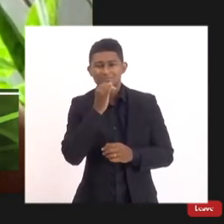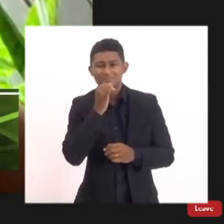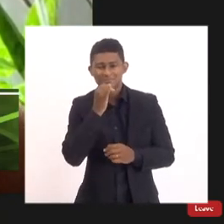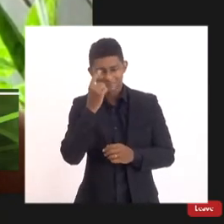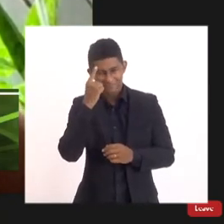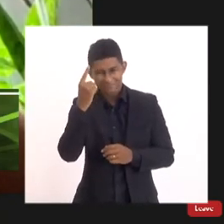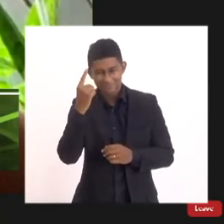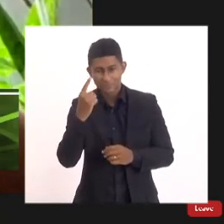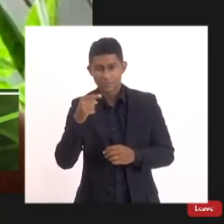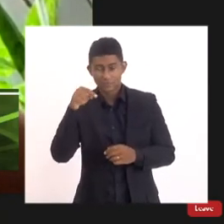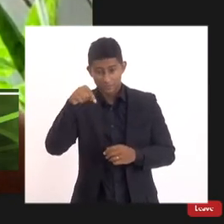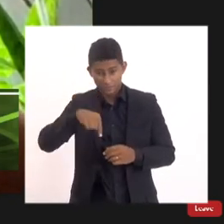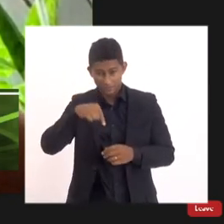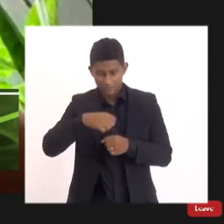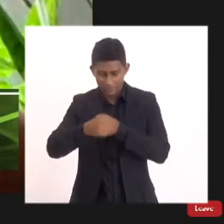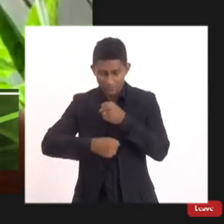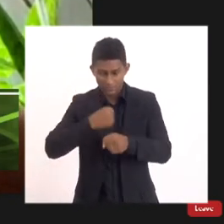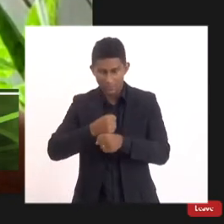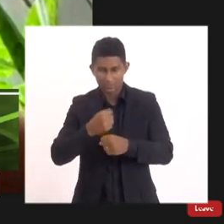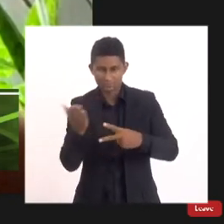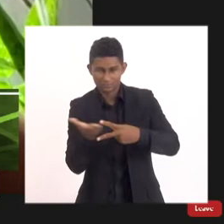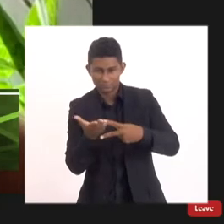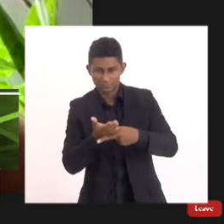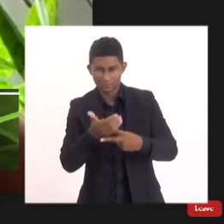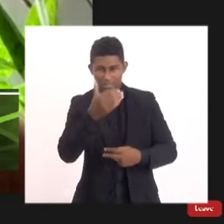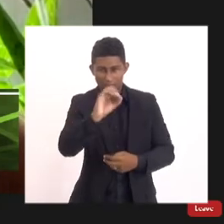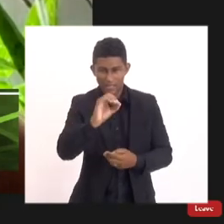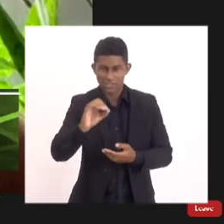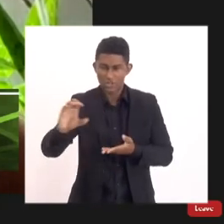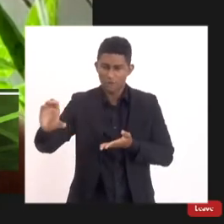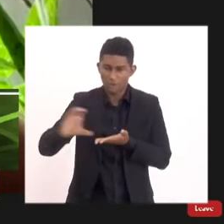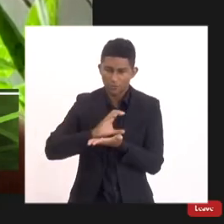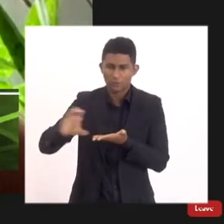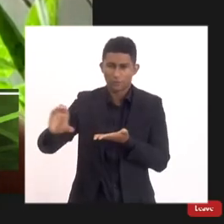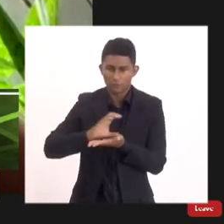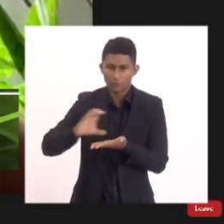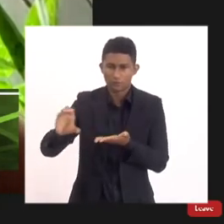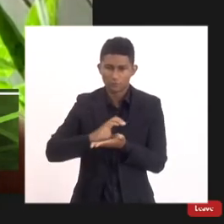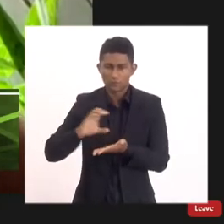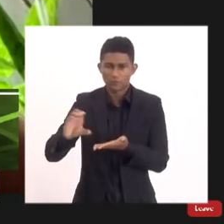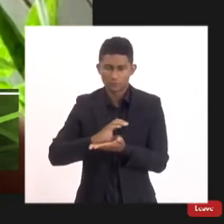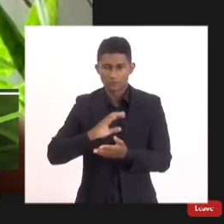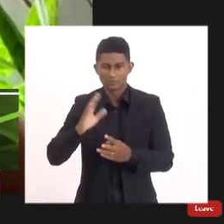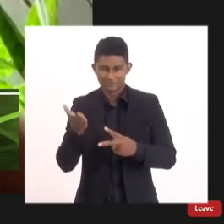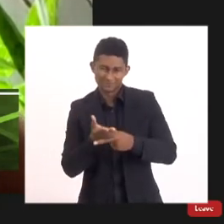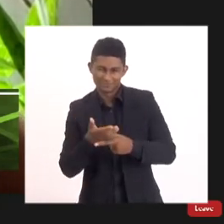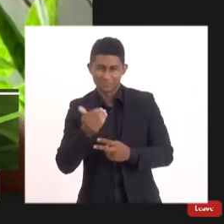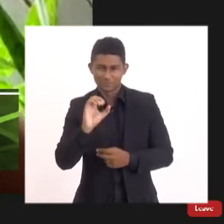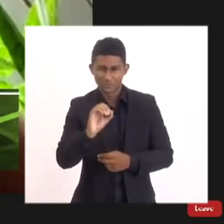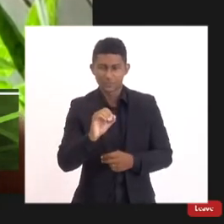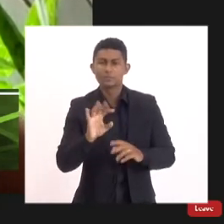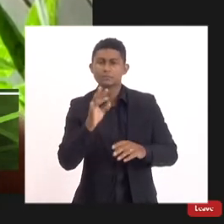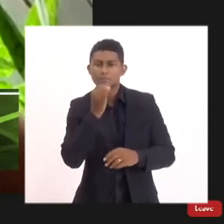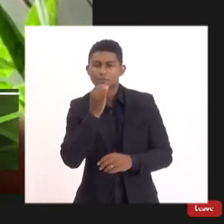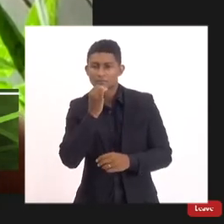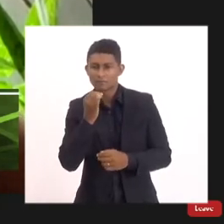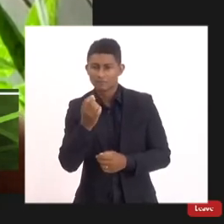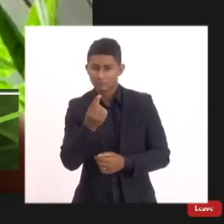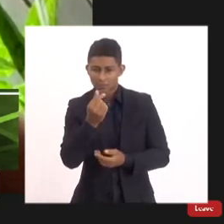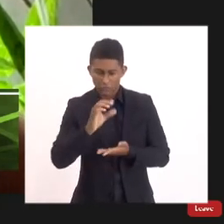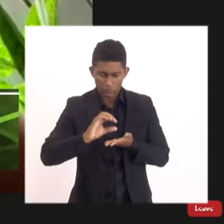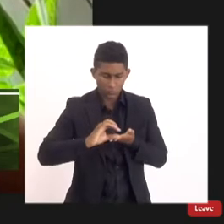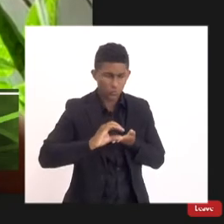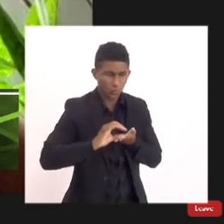manutenção durante o ano, tirar dinheiro para o cumprimento do protocolo sanitário não vai